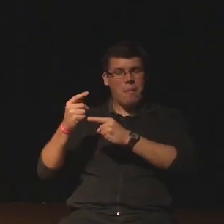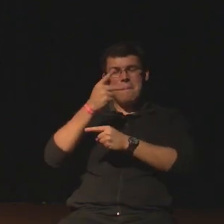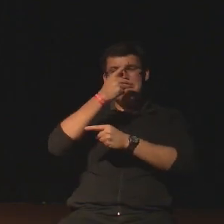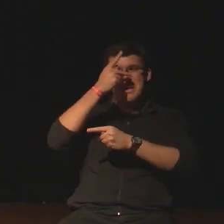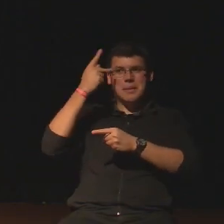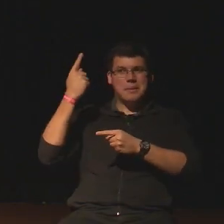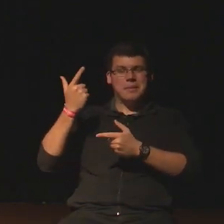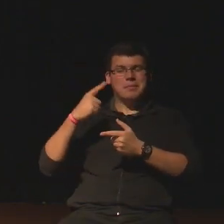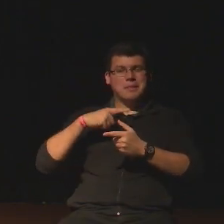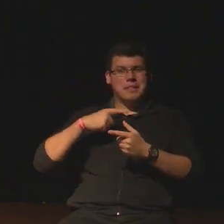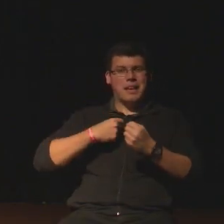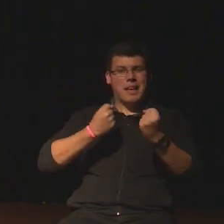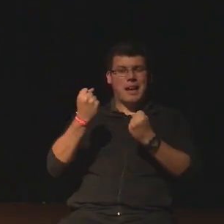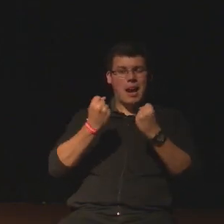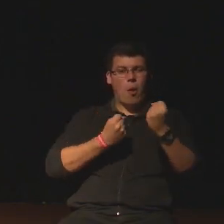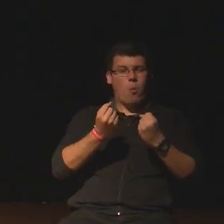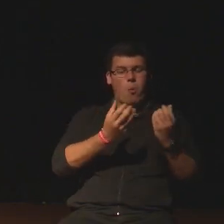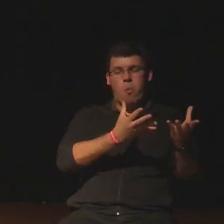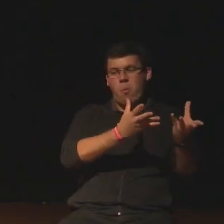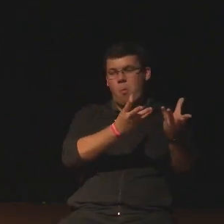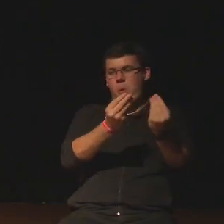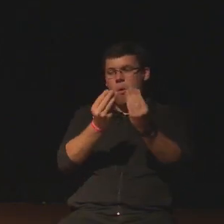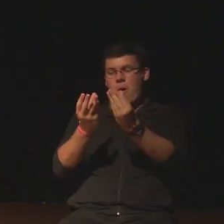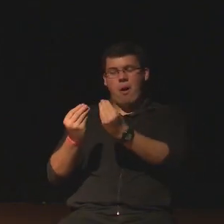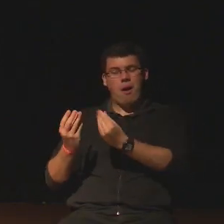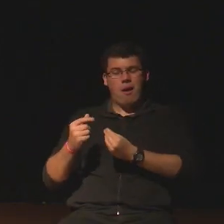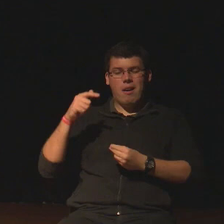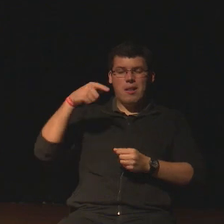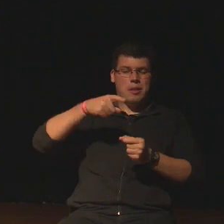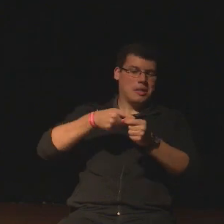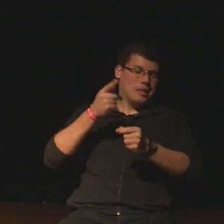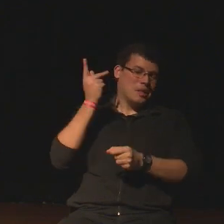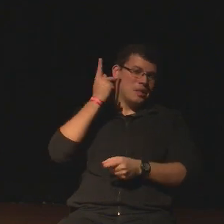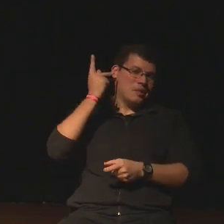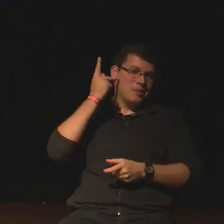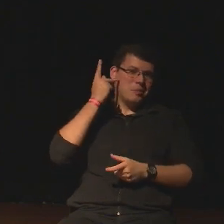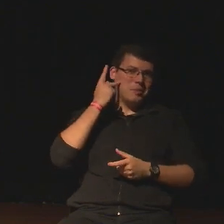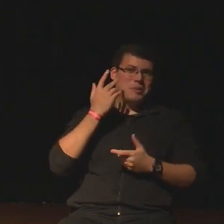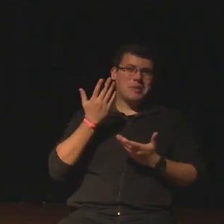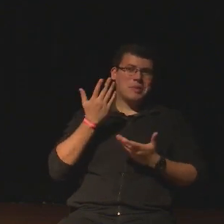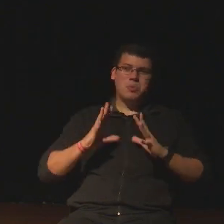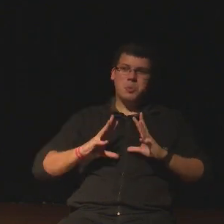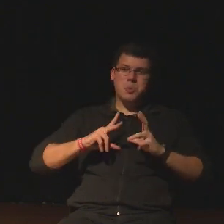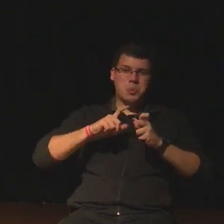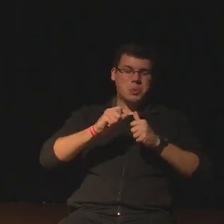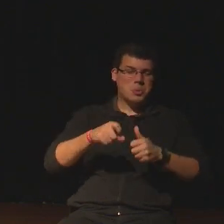carros bastante elevado. Então, todos os momentos em que a gente discute